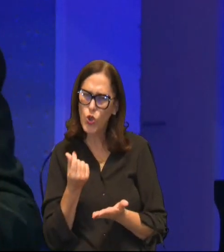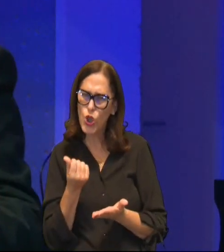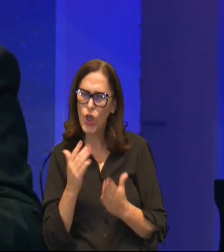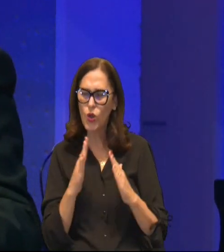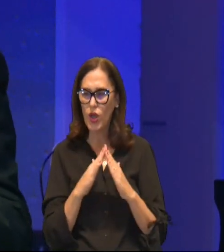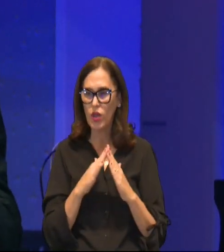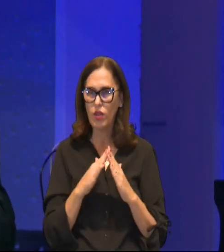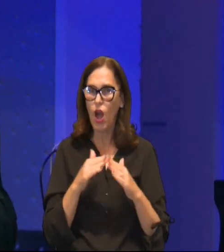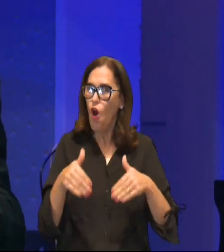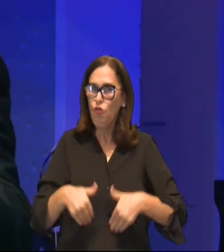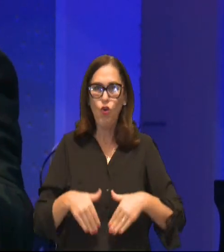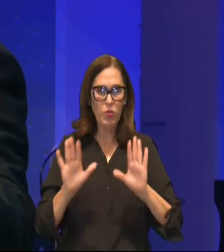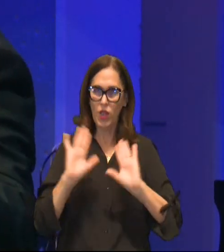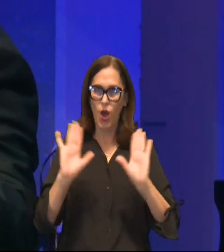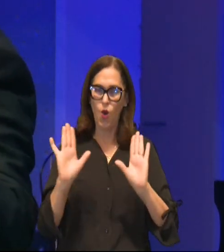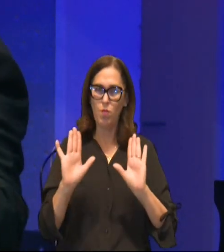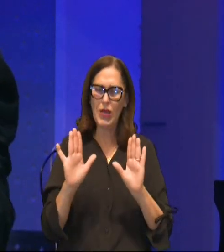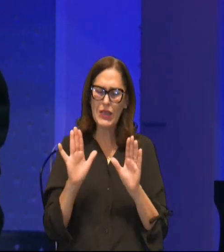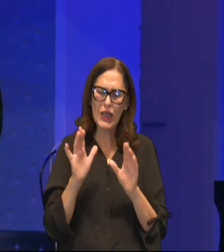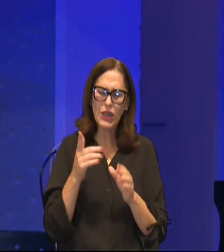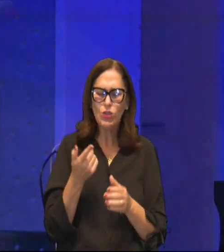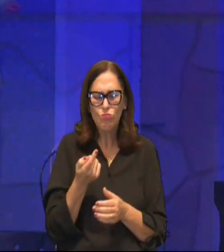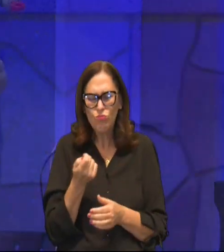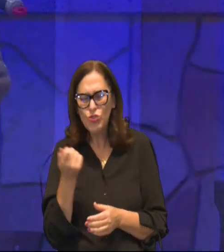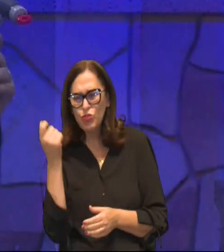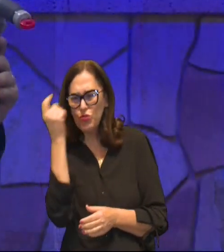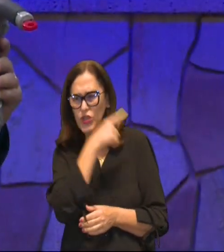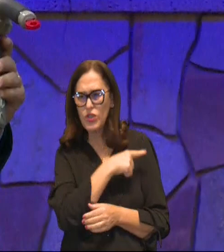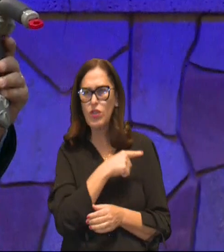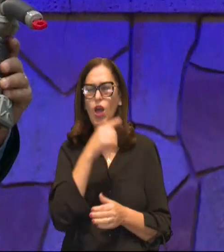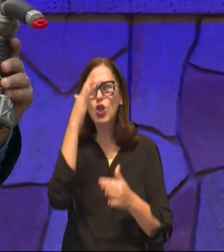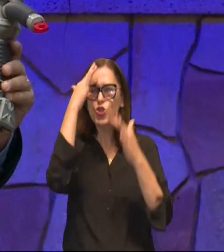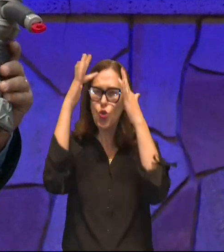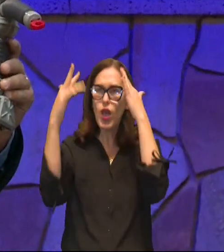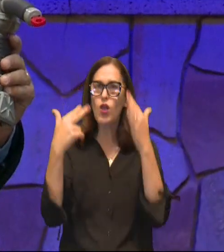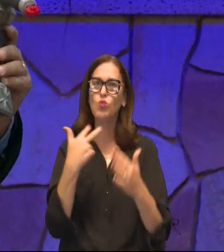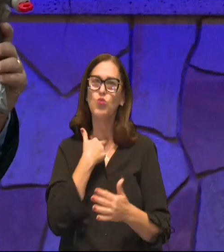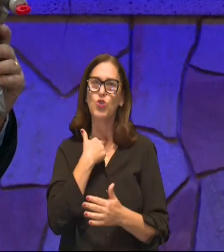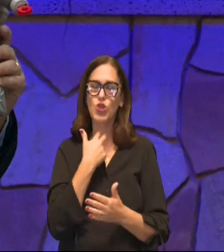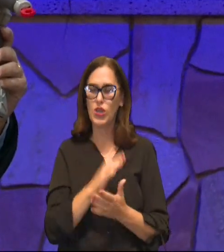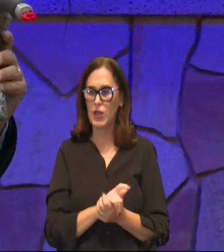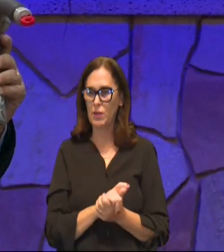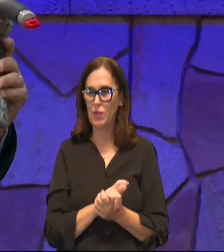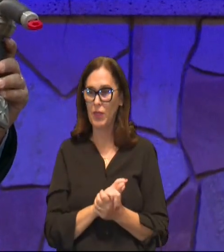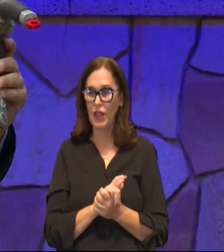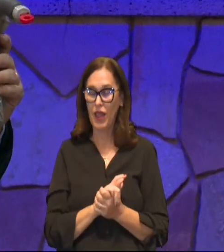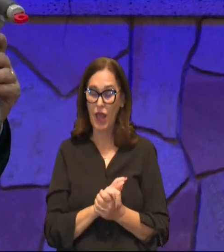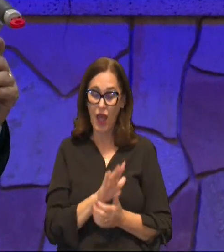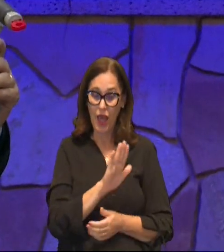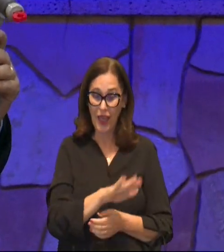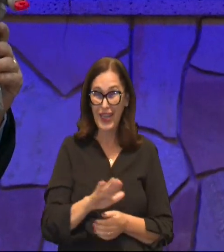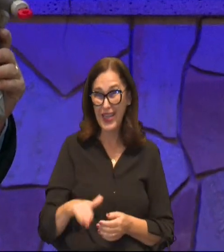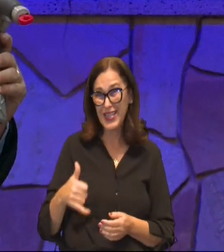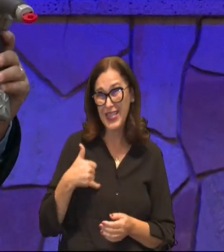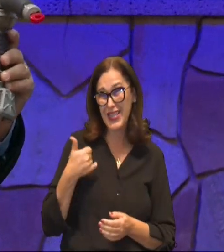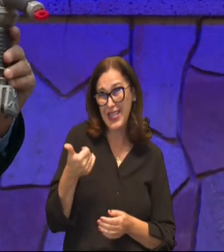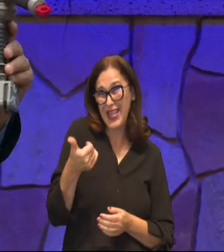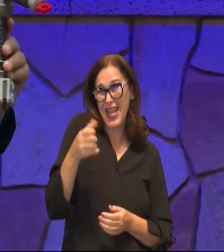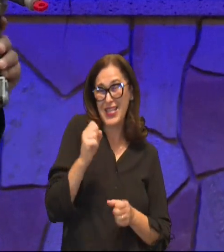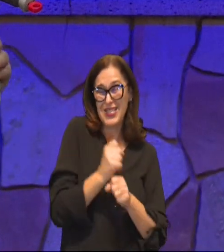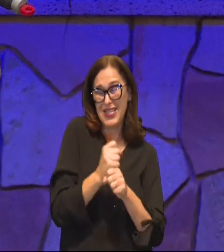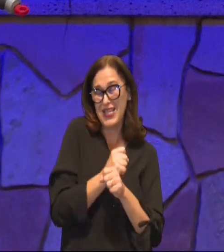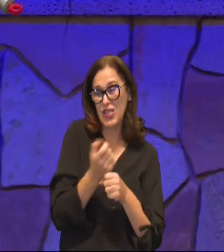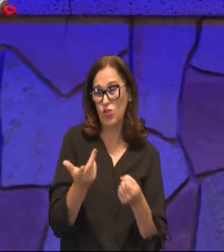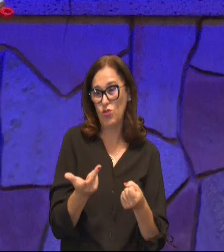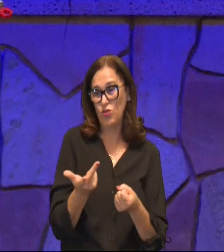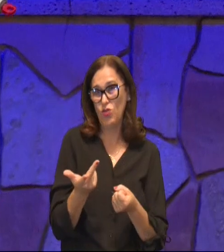não passávamos fome, mas era muito aperto, eu não tinha condições de sonhar, até porque uma criança com 10 anos de idade